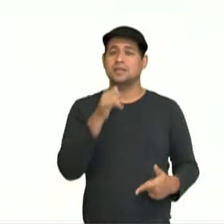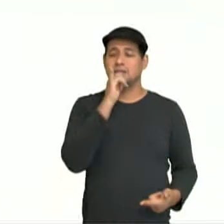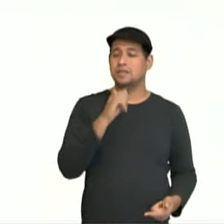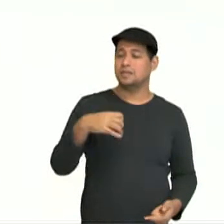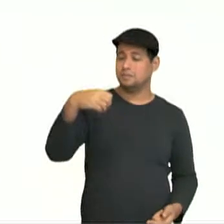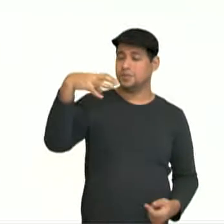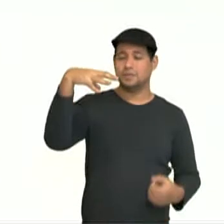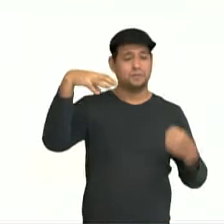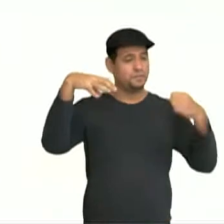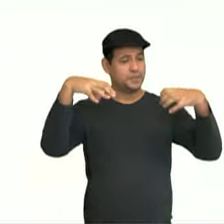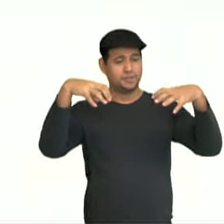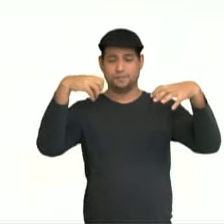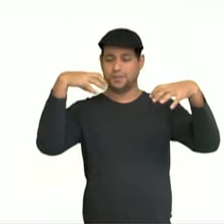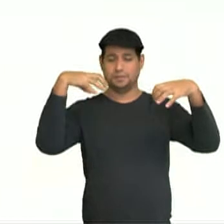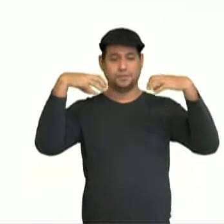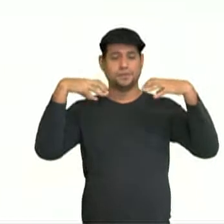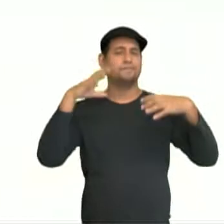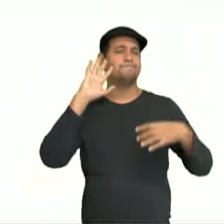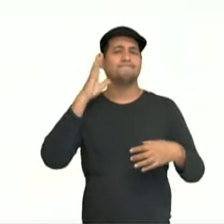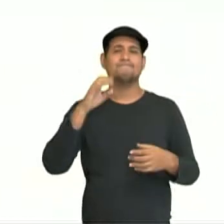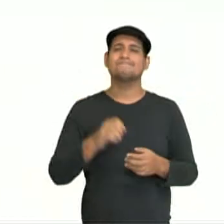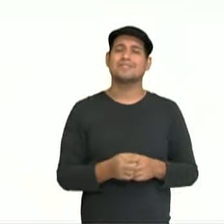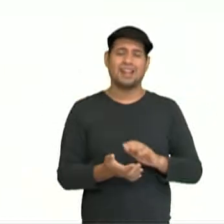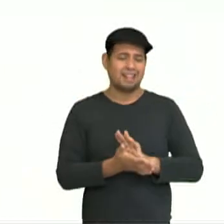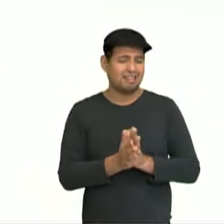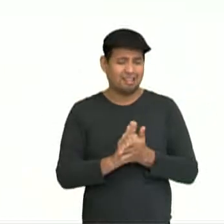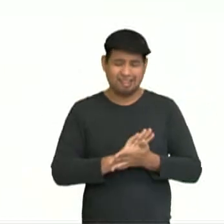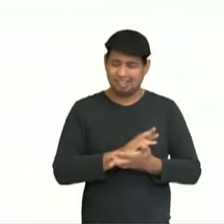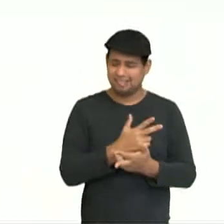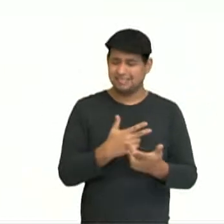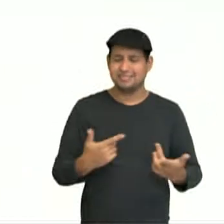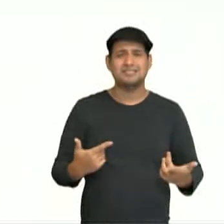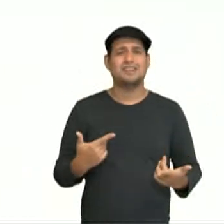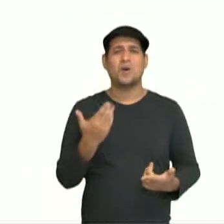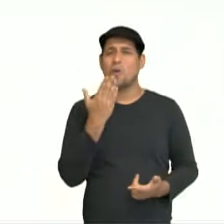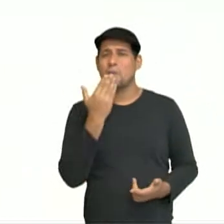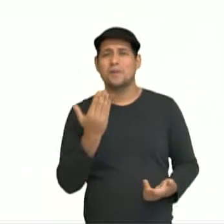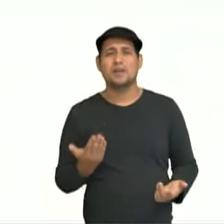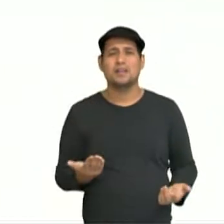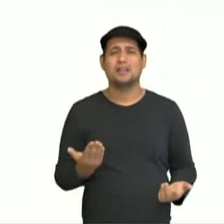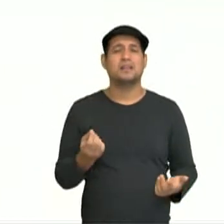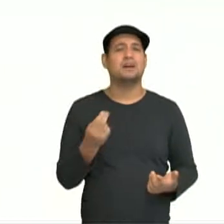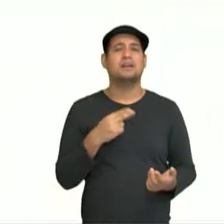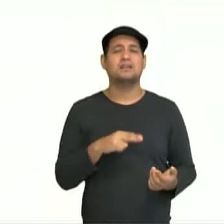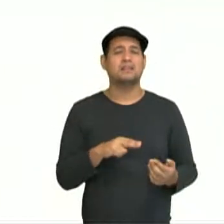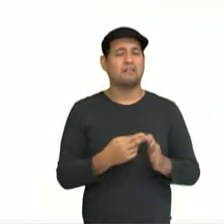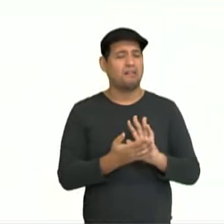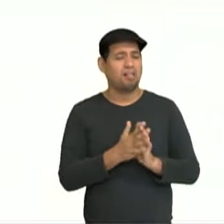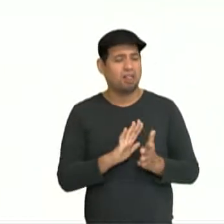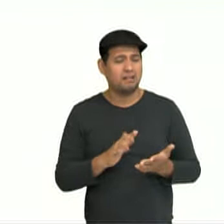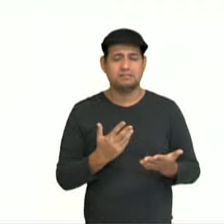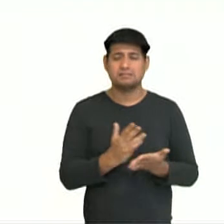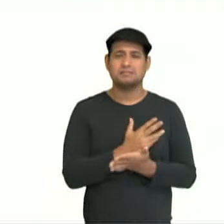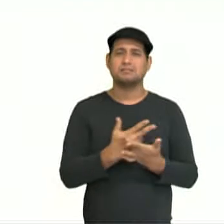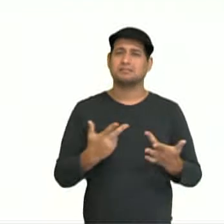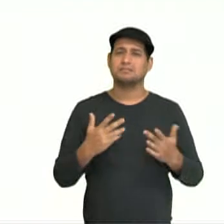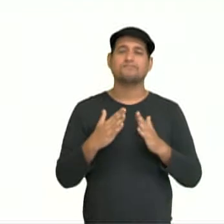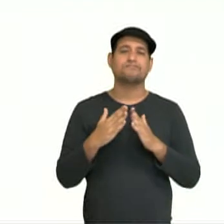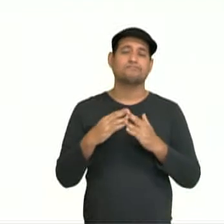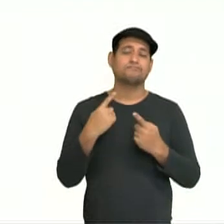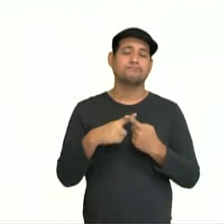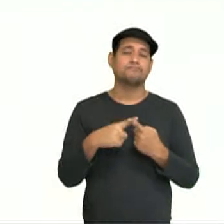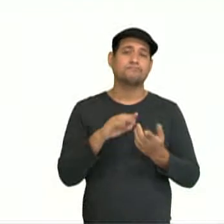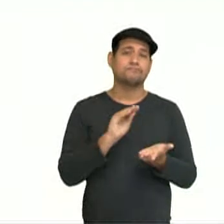fornecimento e muitas vezes causa o estrago de alimentos ou o estrago de algumas outras coisas em casa